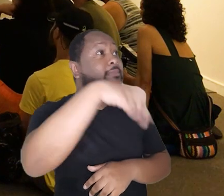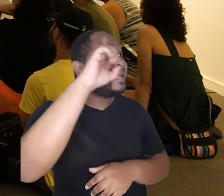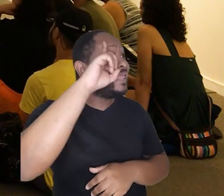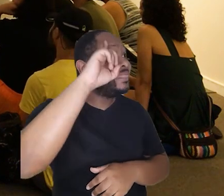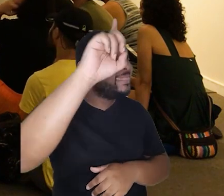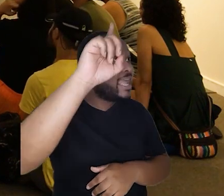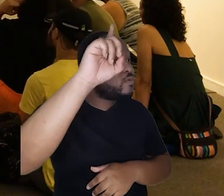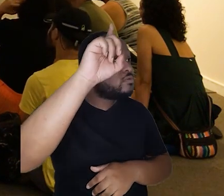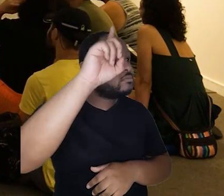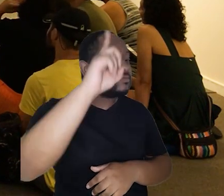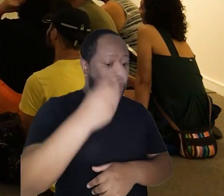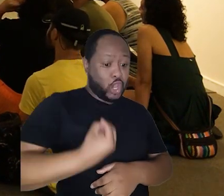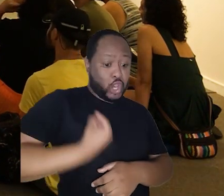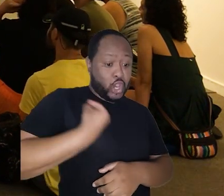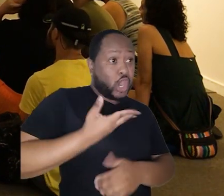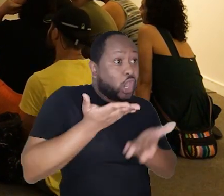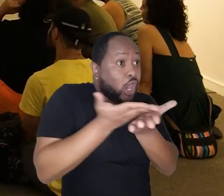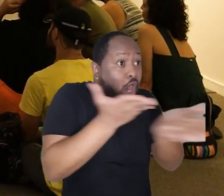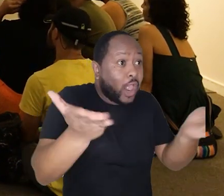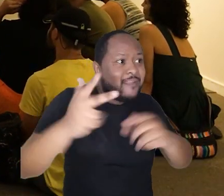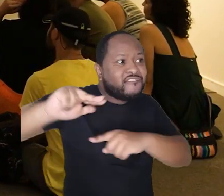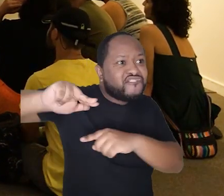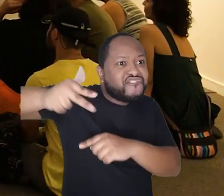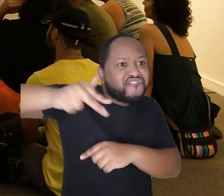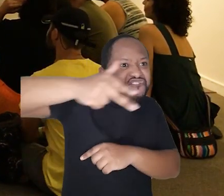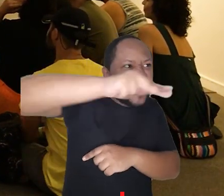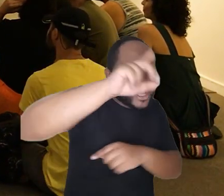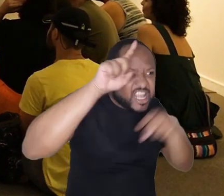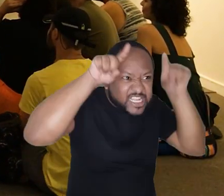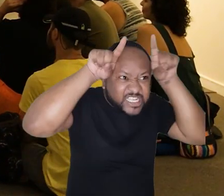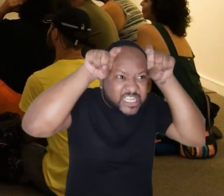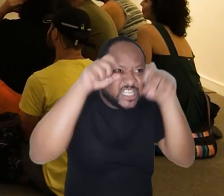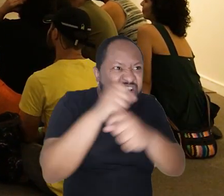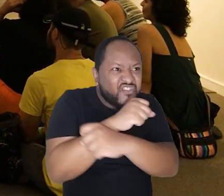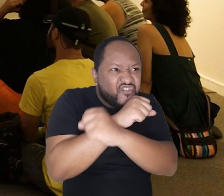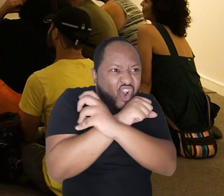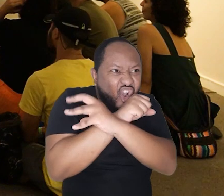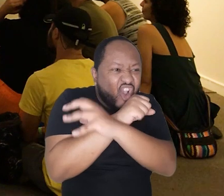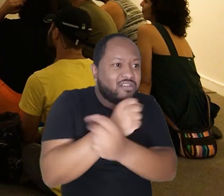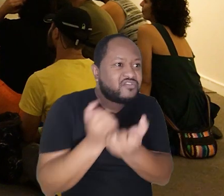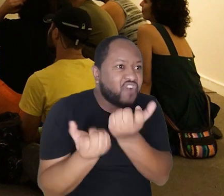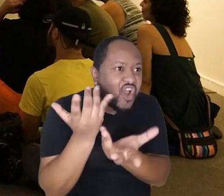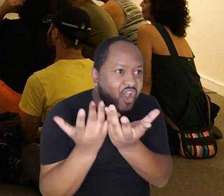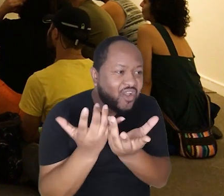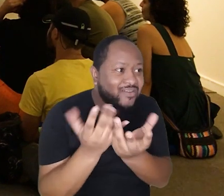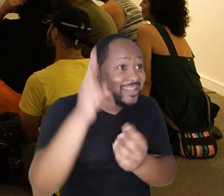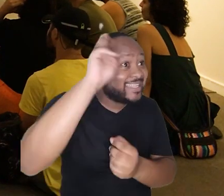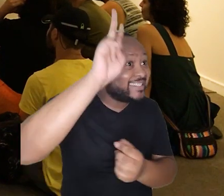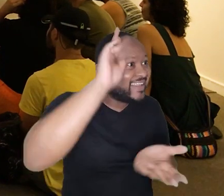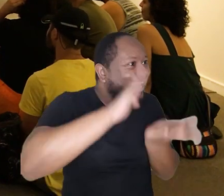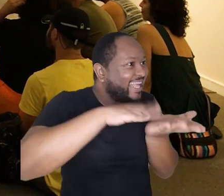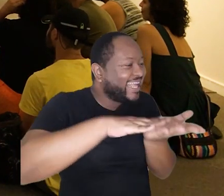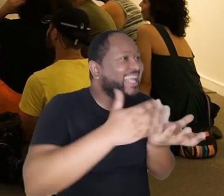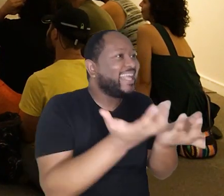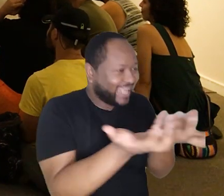Deus Niame, aqui está as vespas com ferrão de fogo. Agora eu posso pegar as histórias, não é?